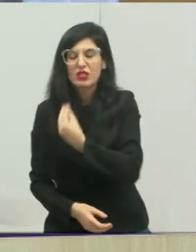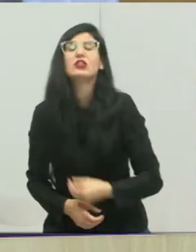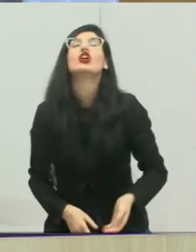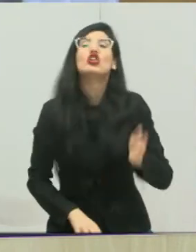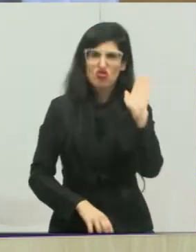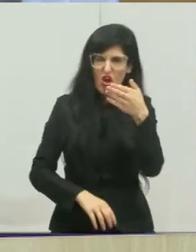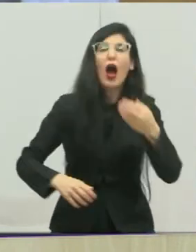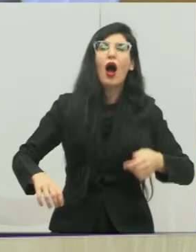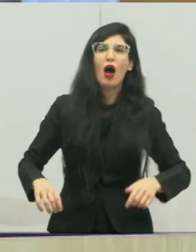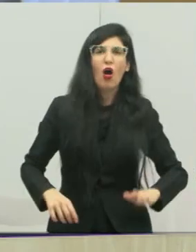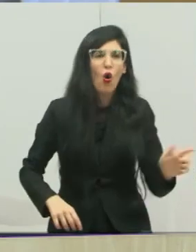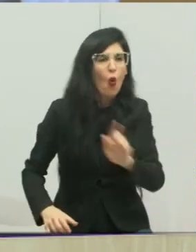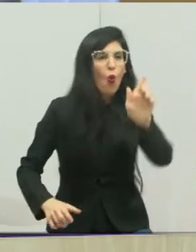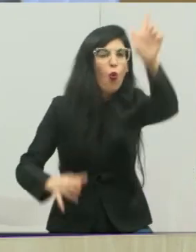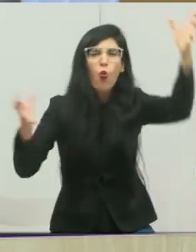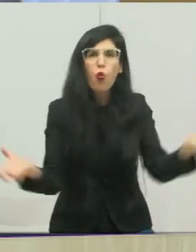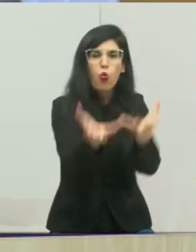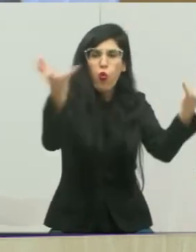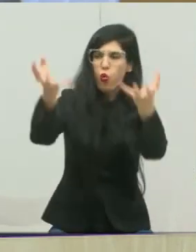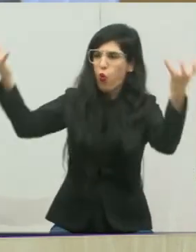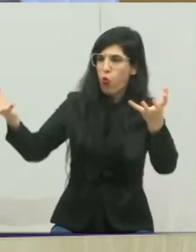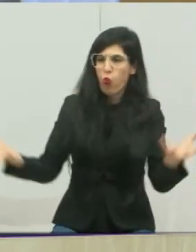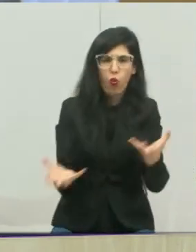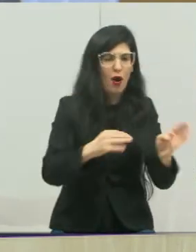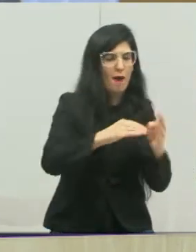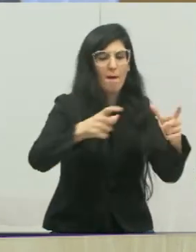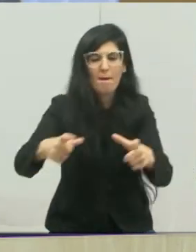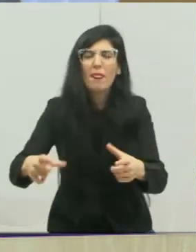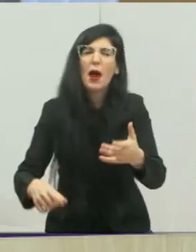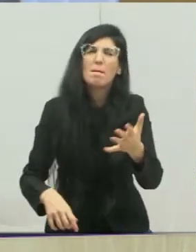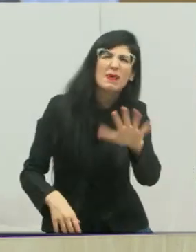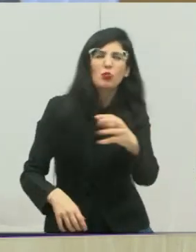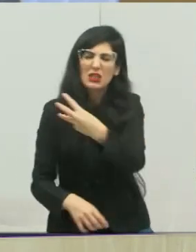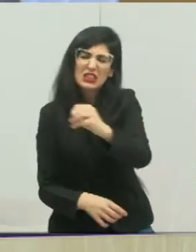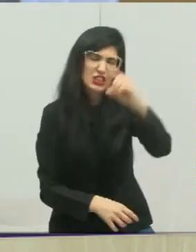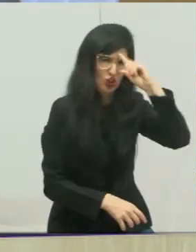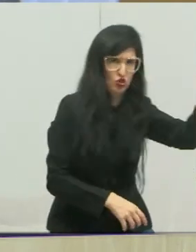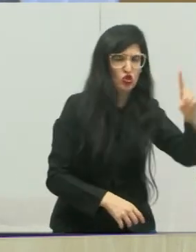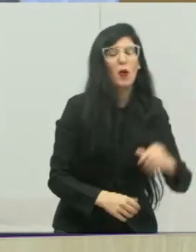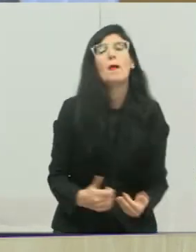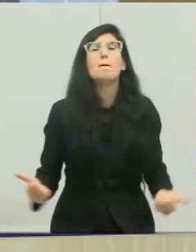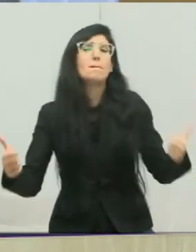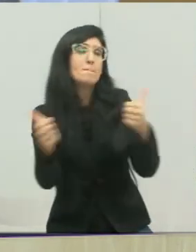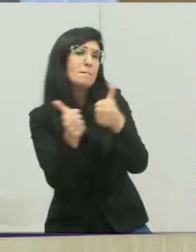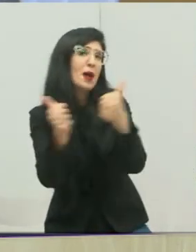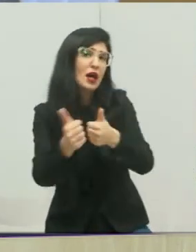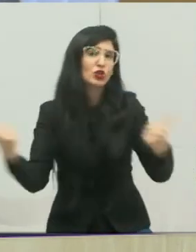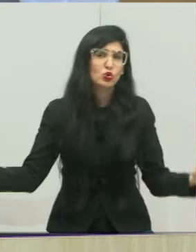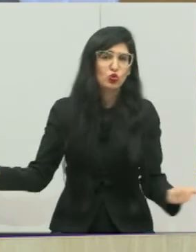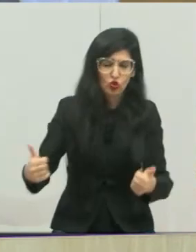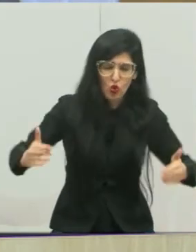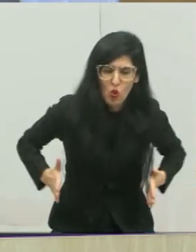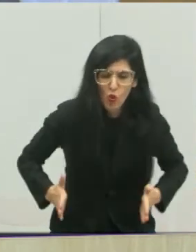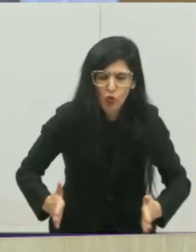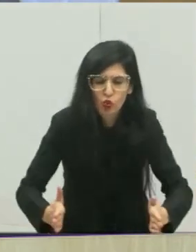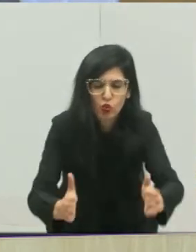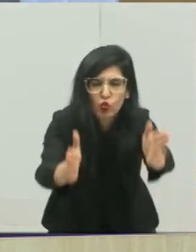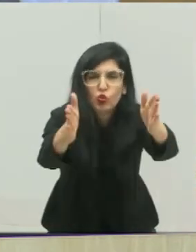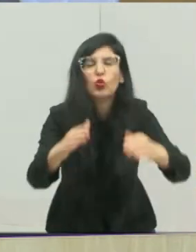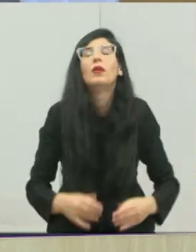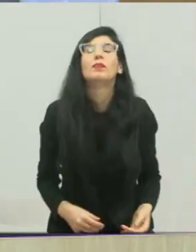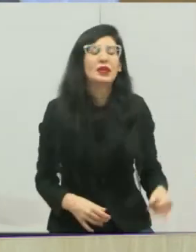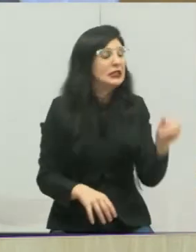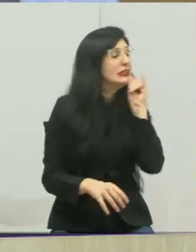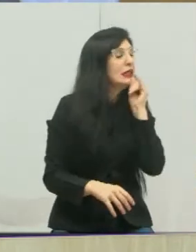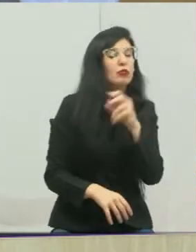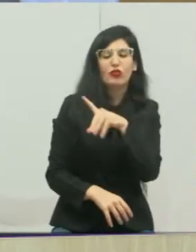em alguns bairros há aproximadamente 30 dias, onde as comunidades estão localizadas próximos de valetas ou córregos, a exemplo Viraíta 1 e